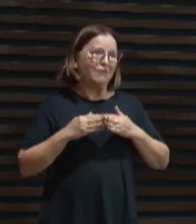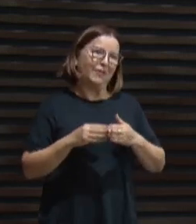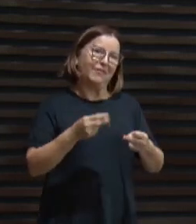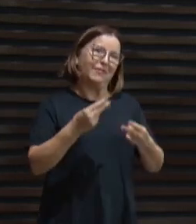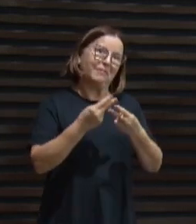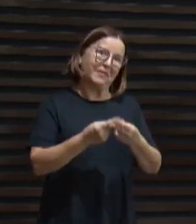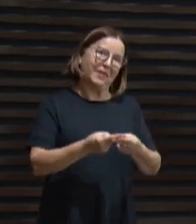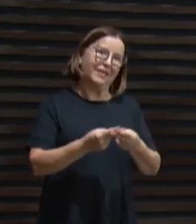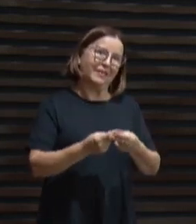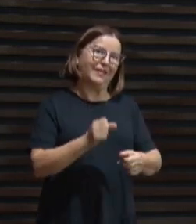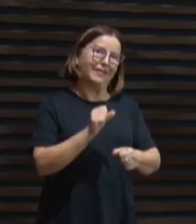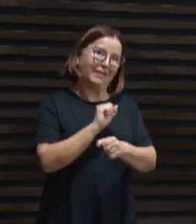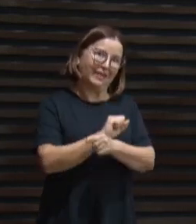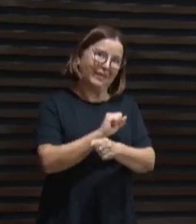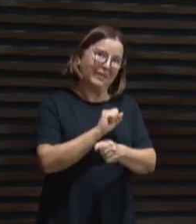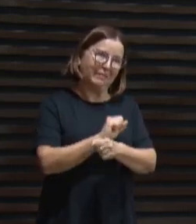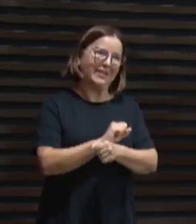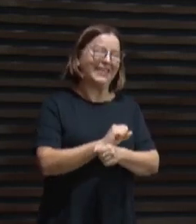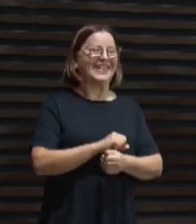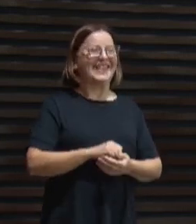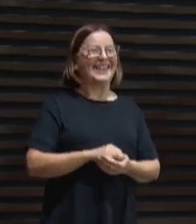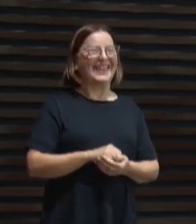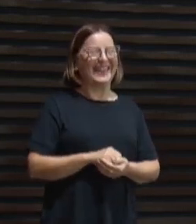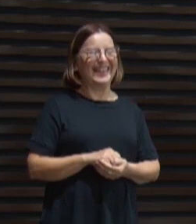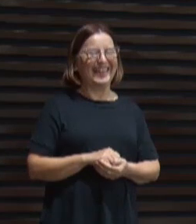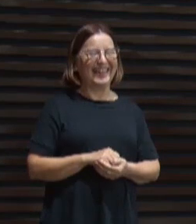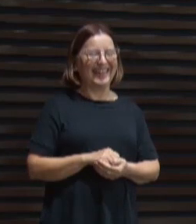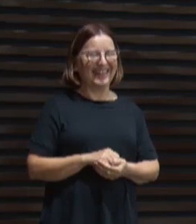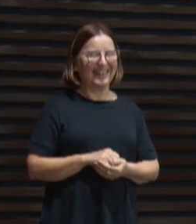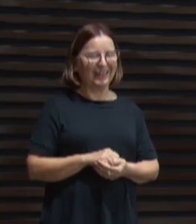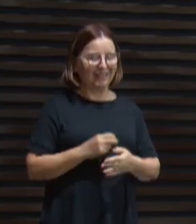Eu já falei hoje tanto sobre o assunto que vocês vão ter.